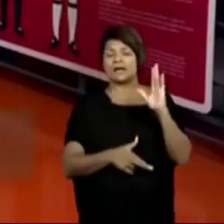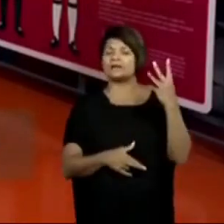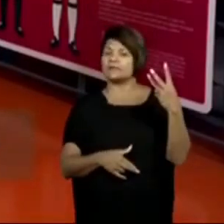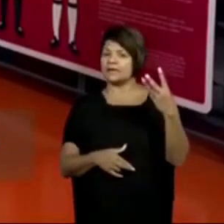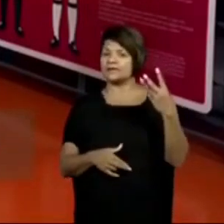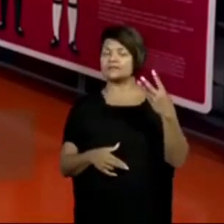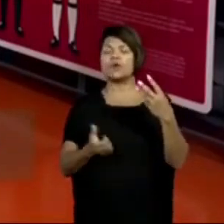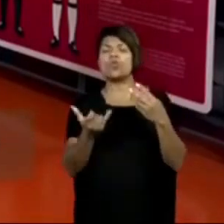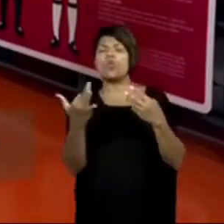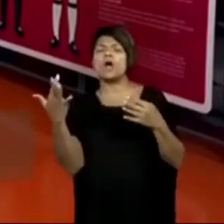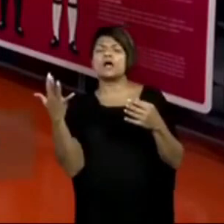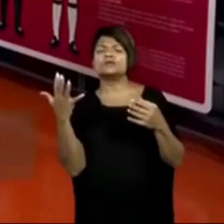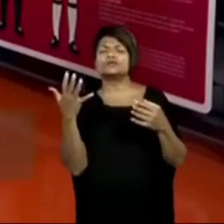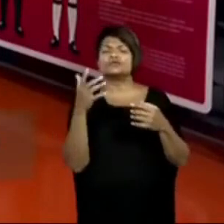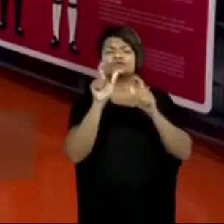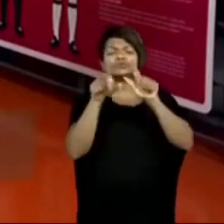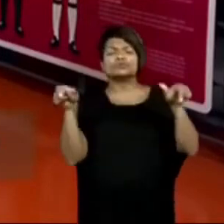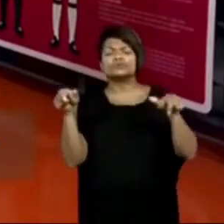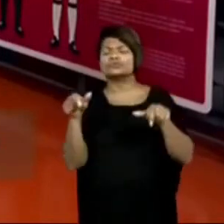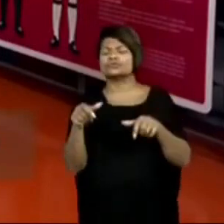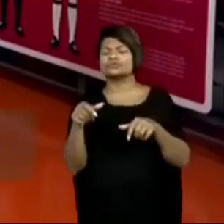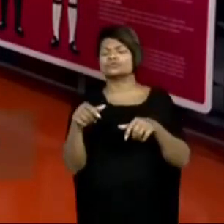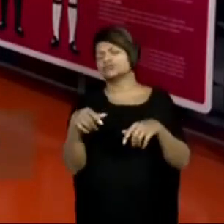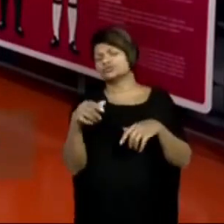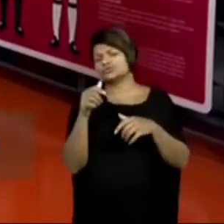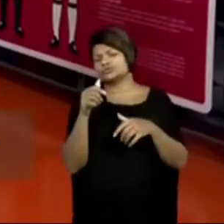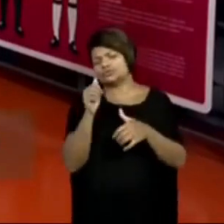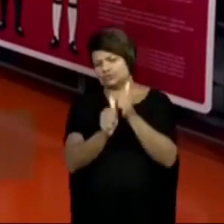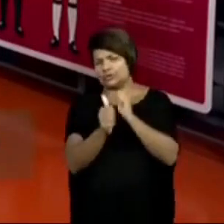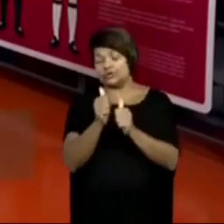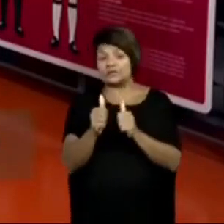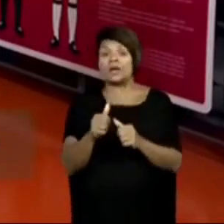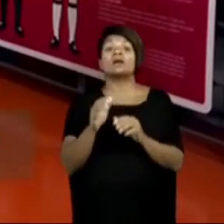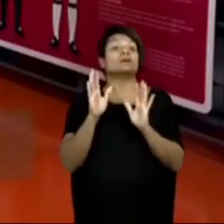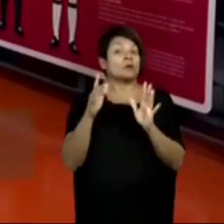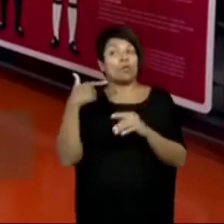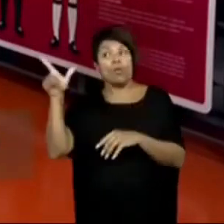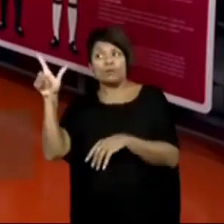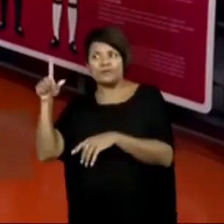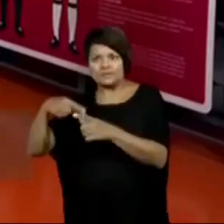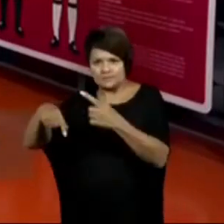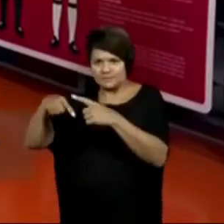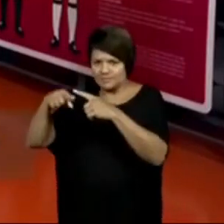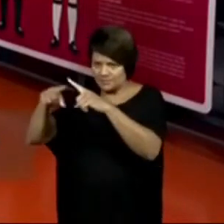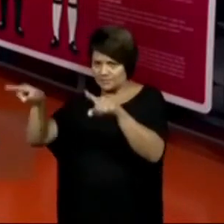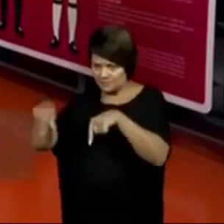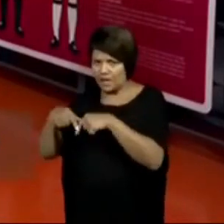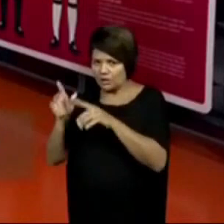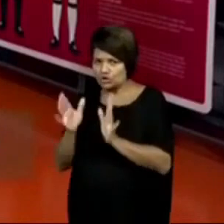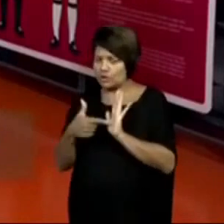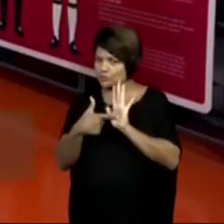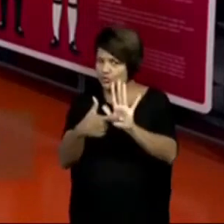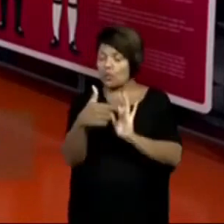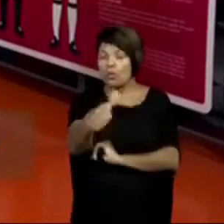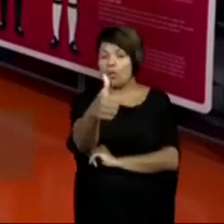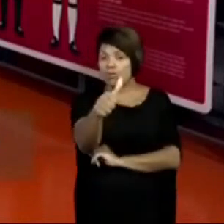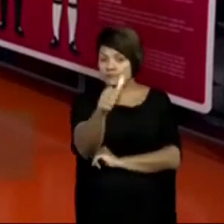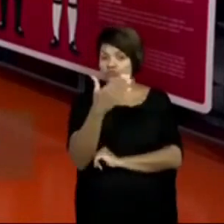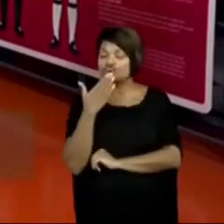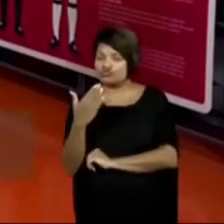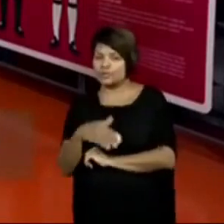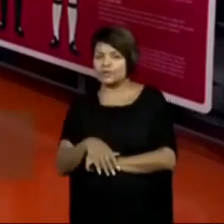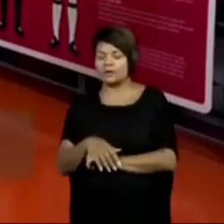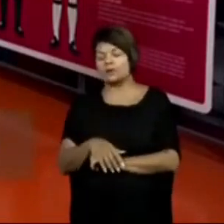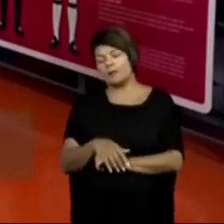de jogadores. Então, como nós já falamos na outra sala, na sala anterior, são 11 jogadores contando